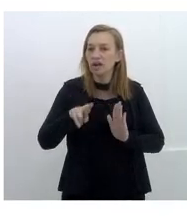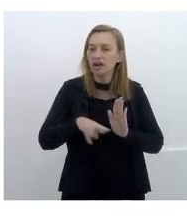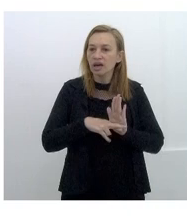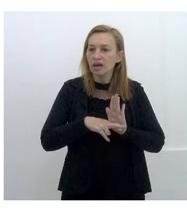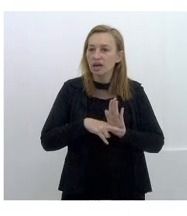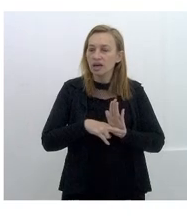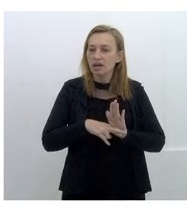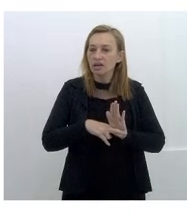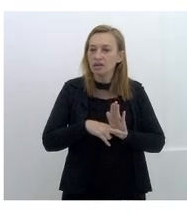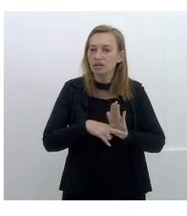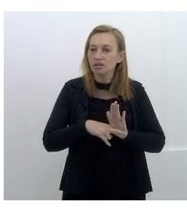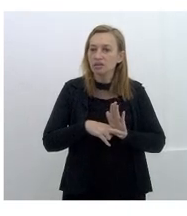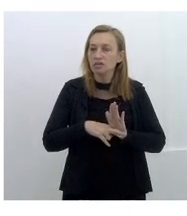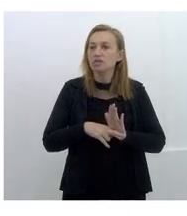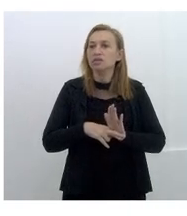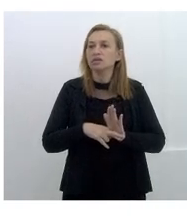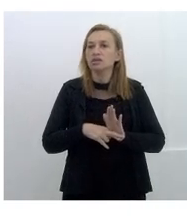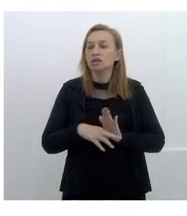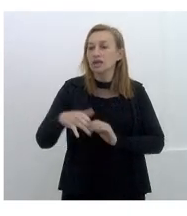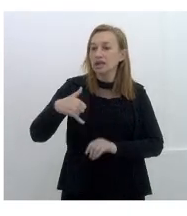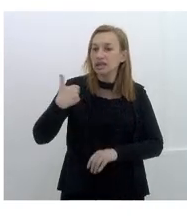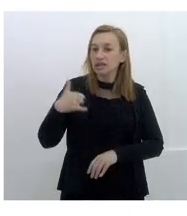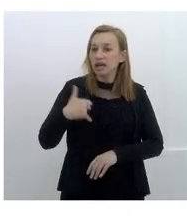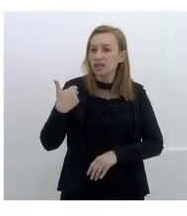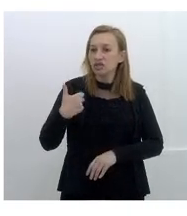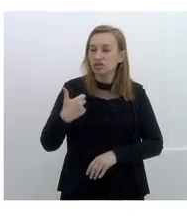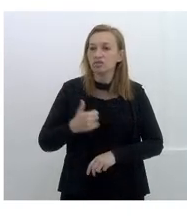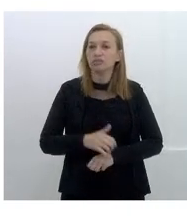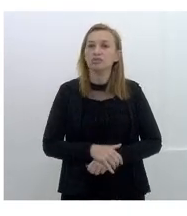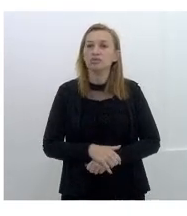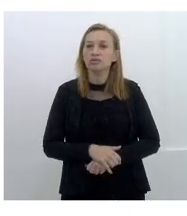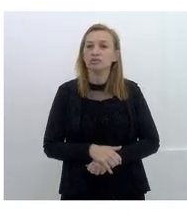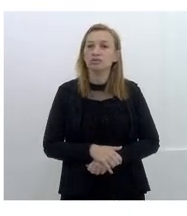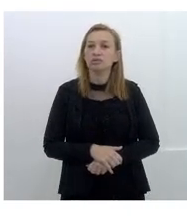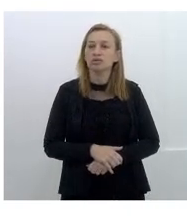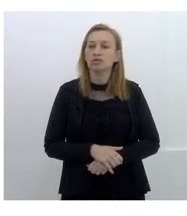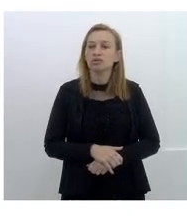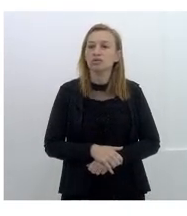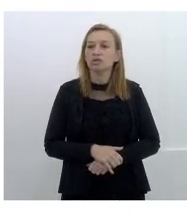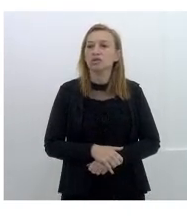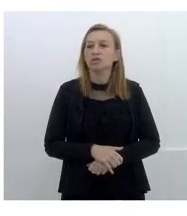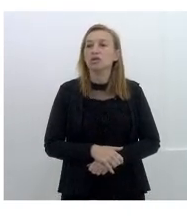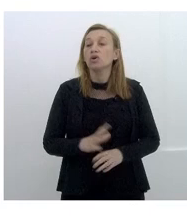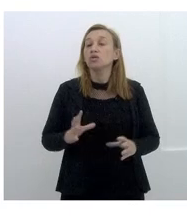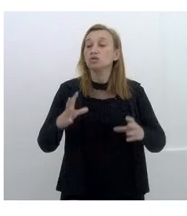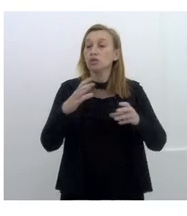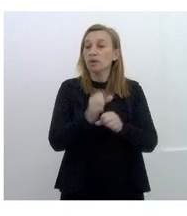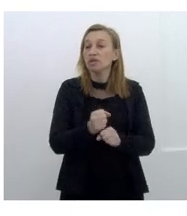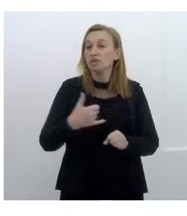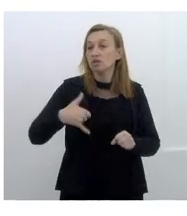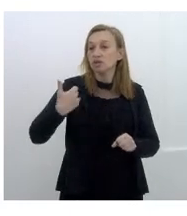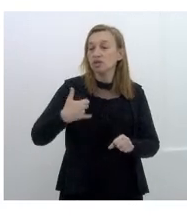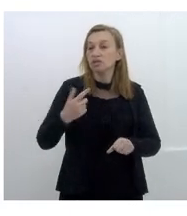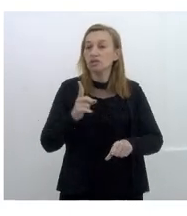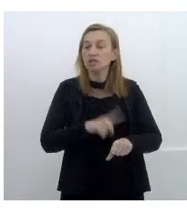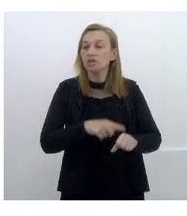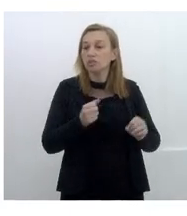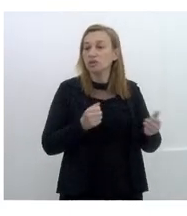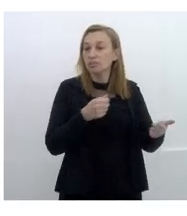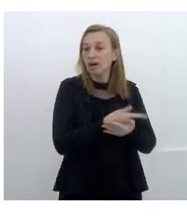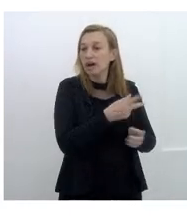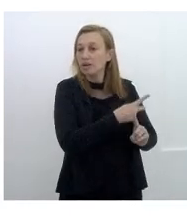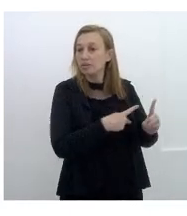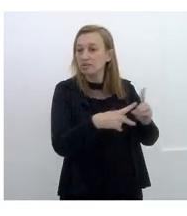transição é uma regra que conjuga idade e pontos né a senha de um somatório de idade e tempo de contribuição